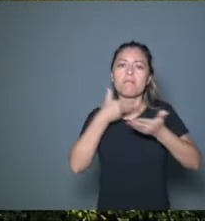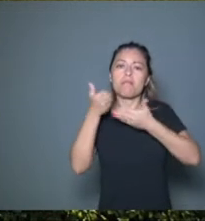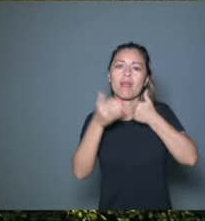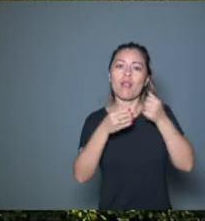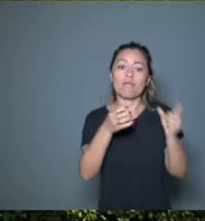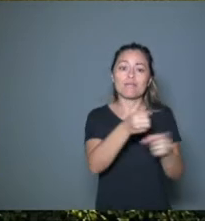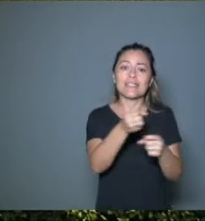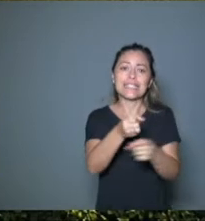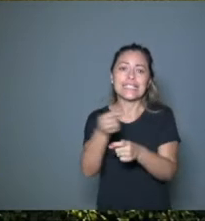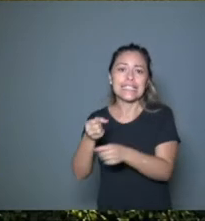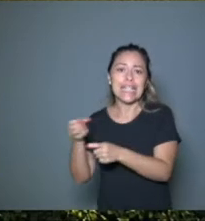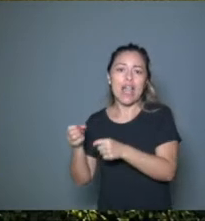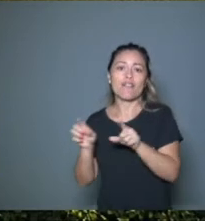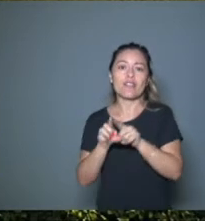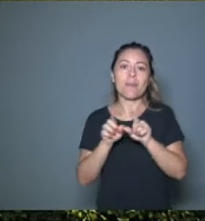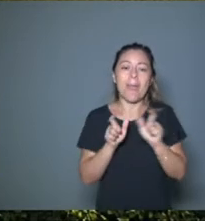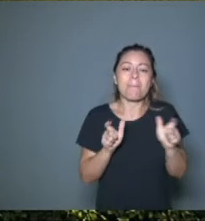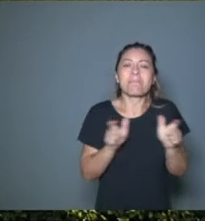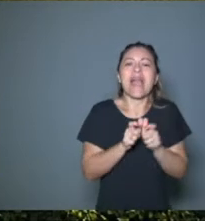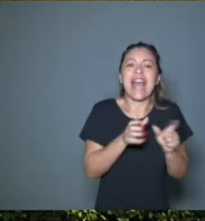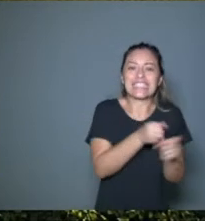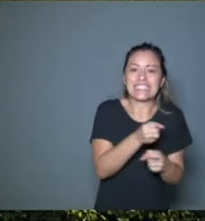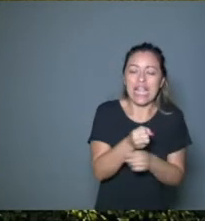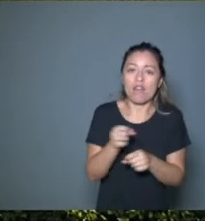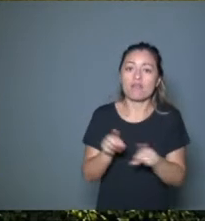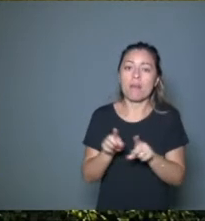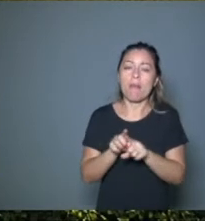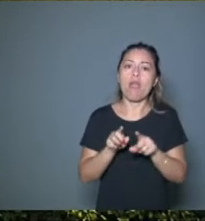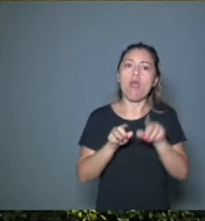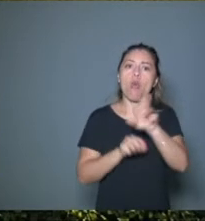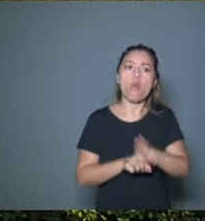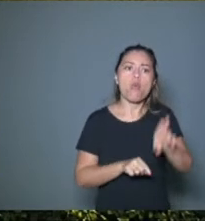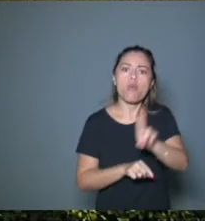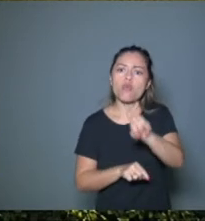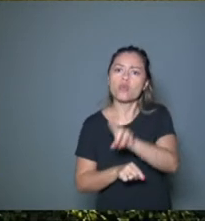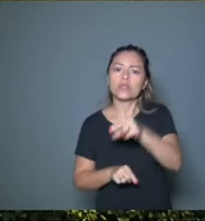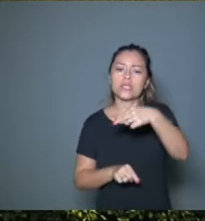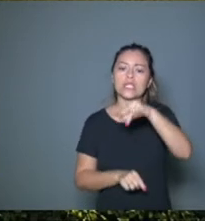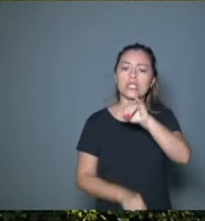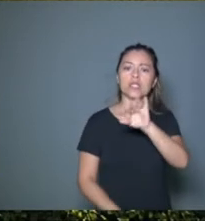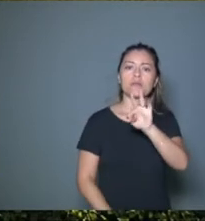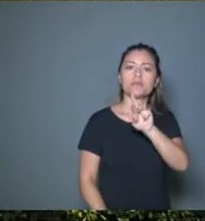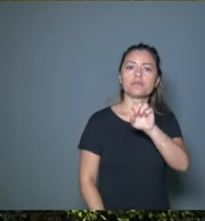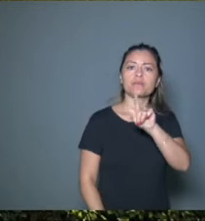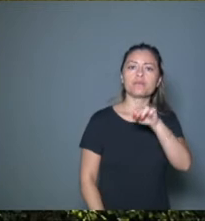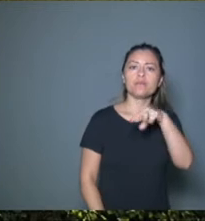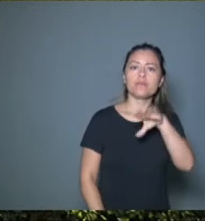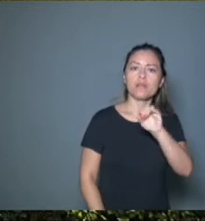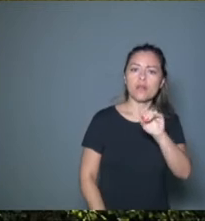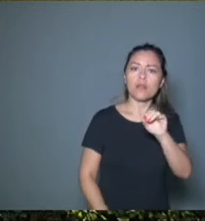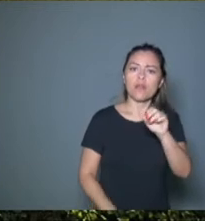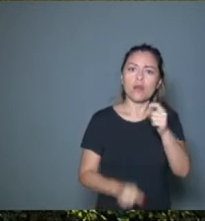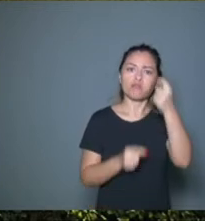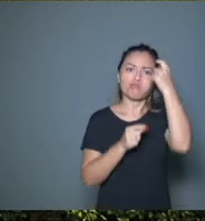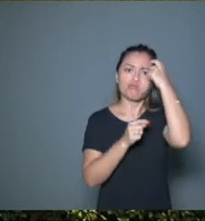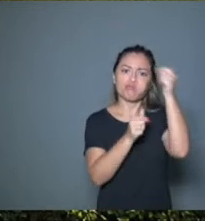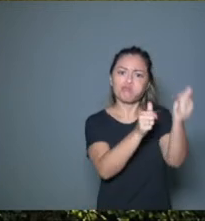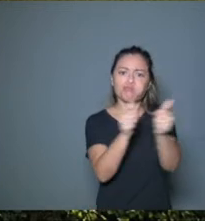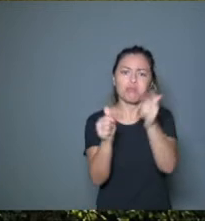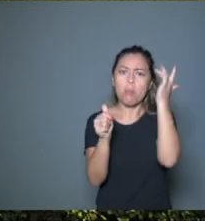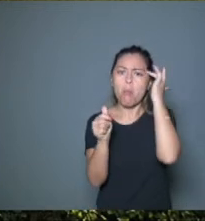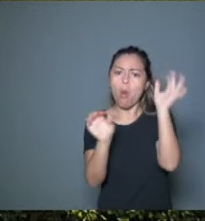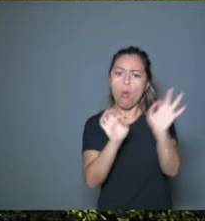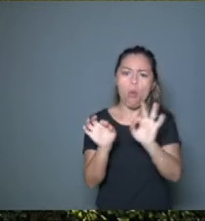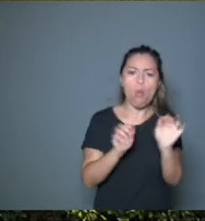safra quanto na safrinha, essa utilização racional do nitrogênio, que é grande fator de gases de efeito estufa.